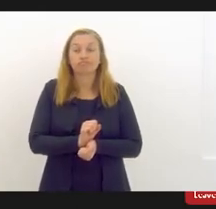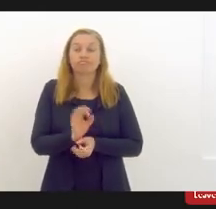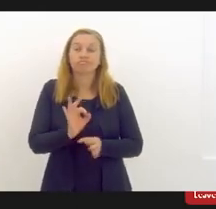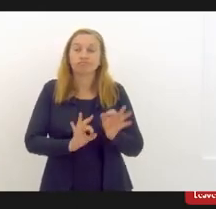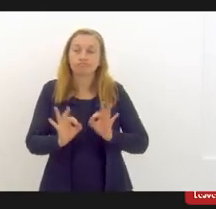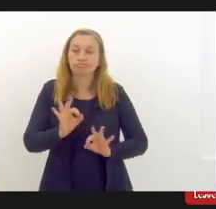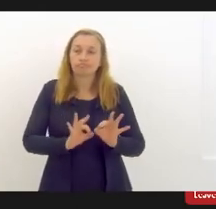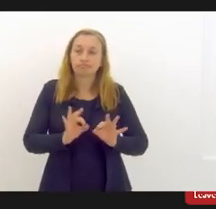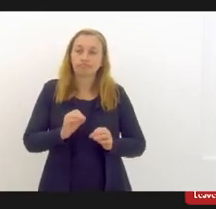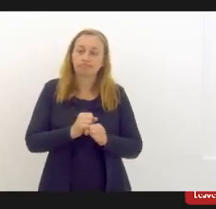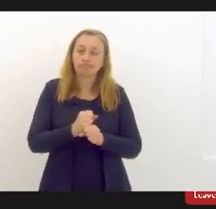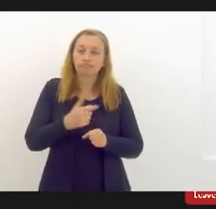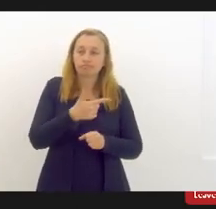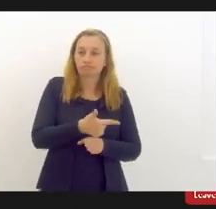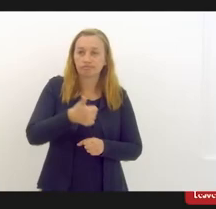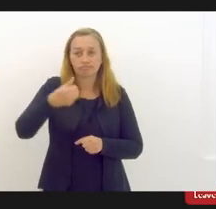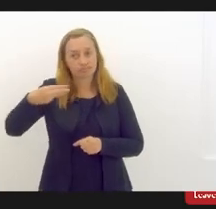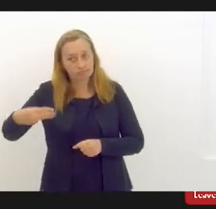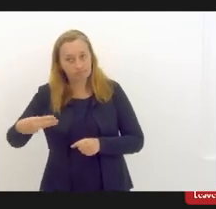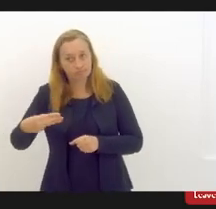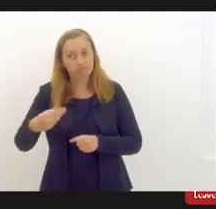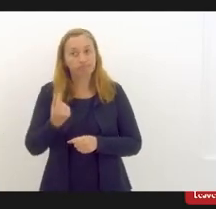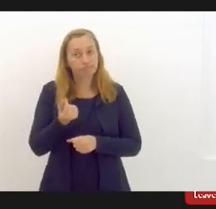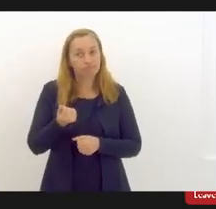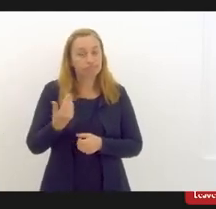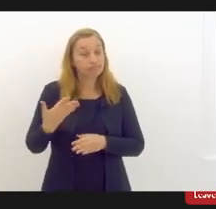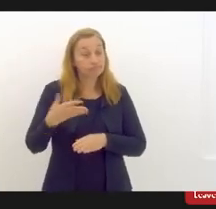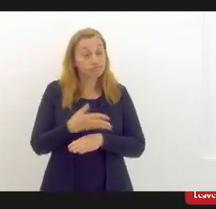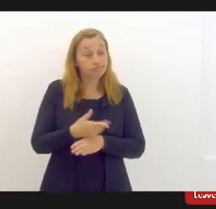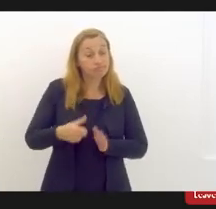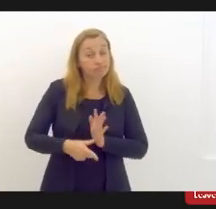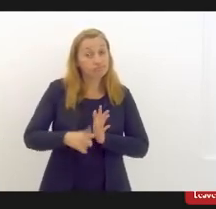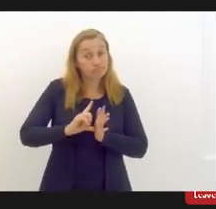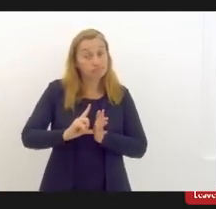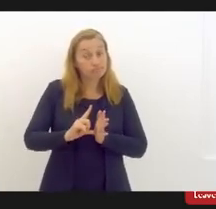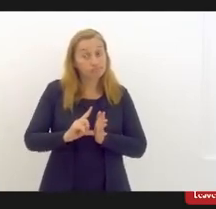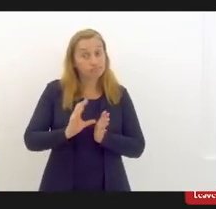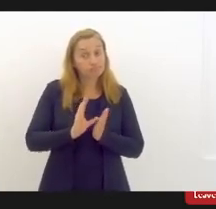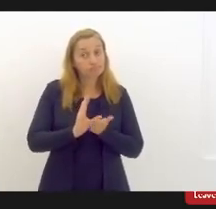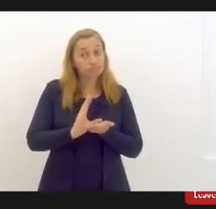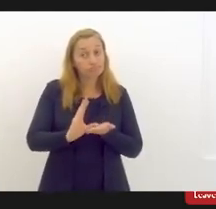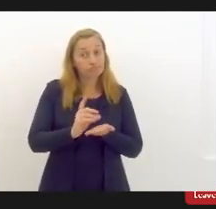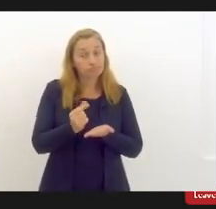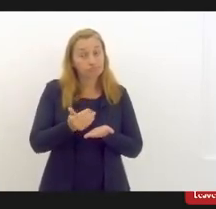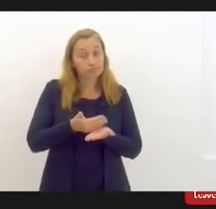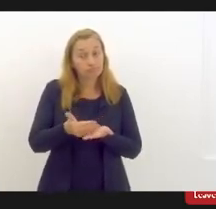planeje isso para 2023, esperando que o dinheiro chegue lá antes do orçamento abrir, né?